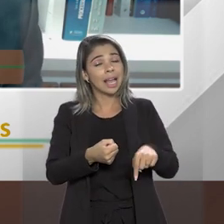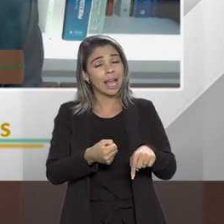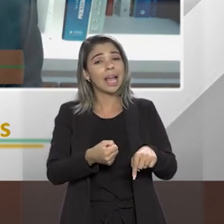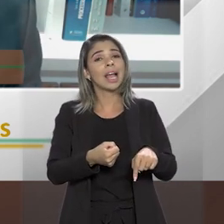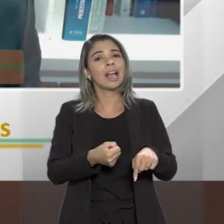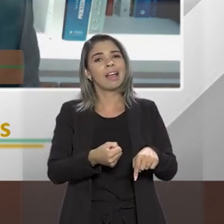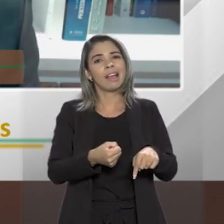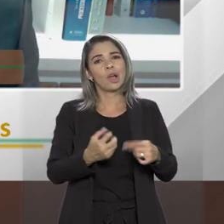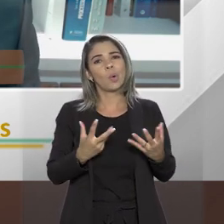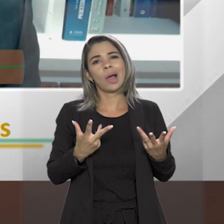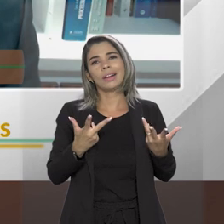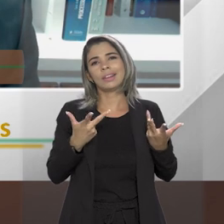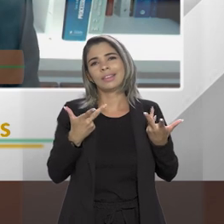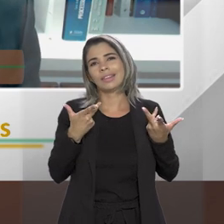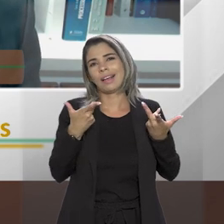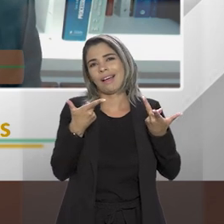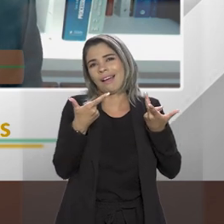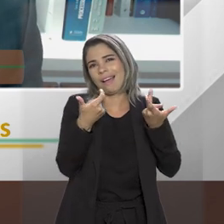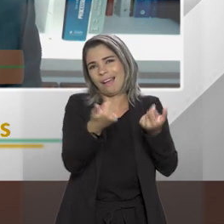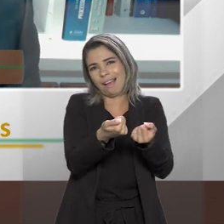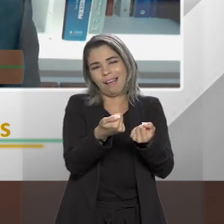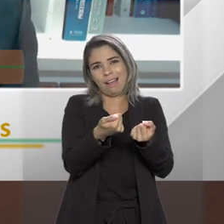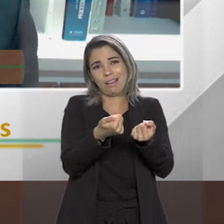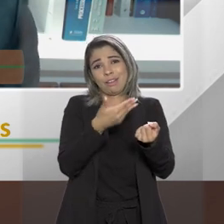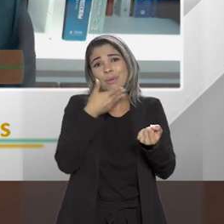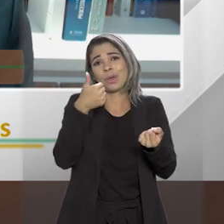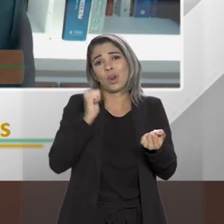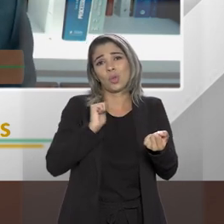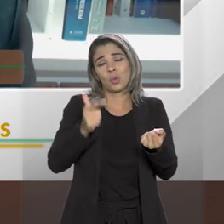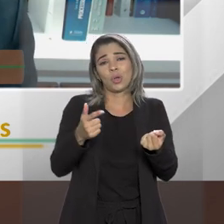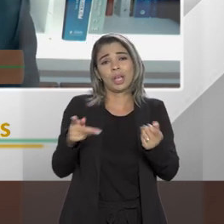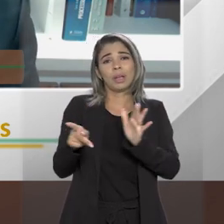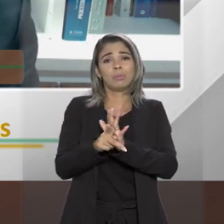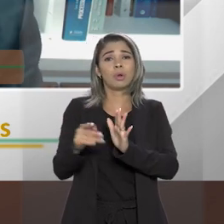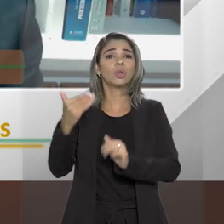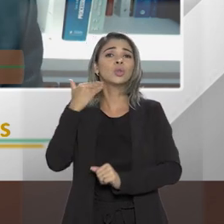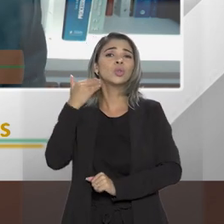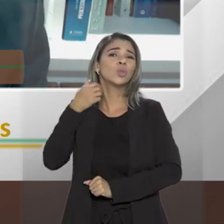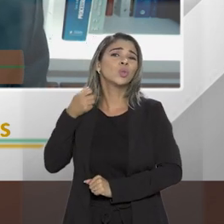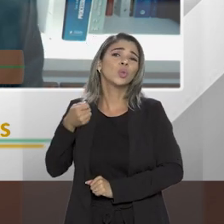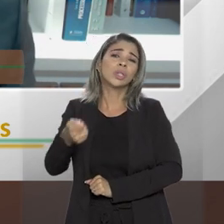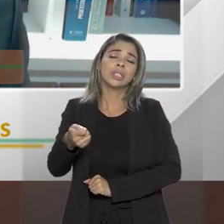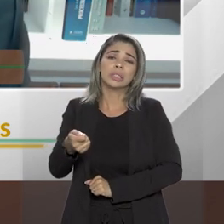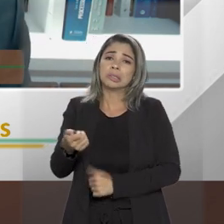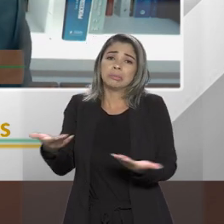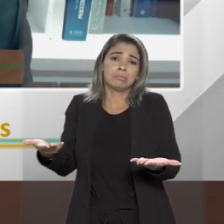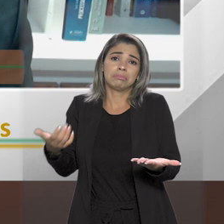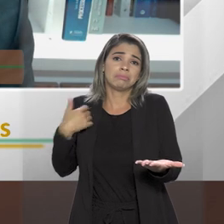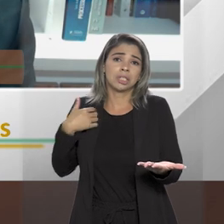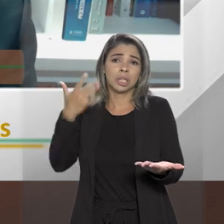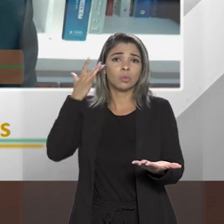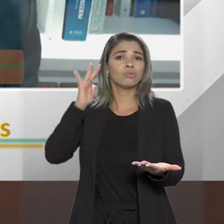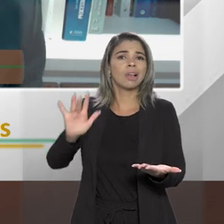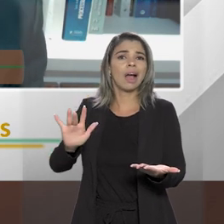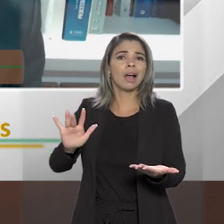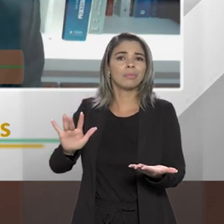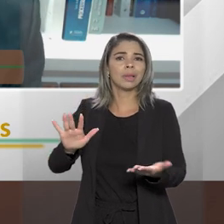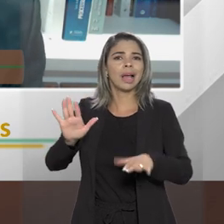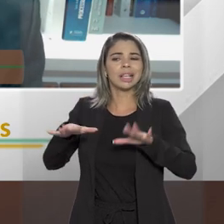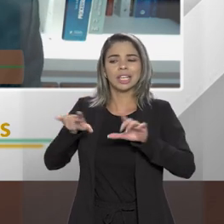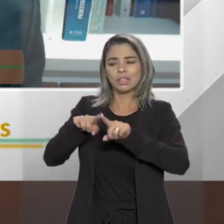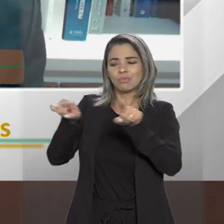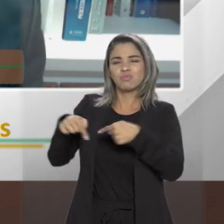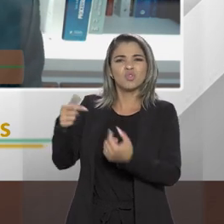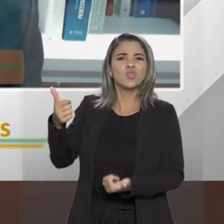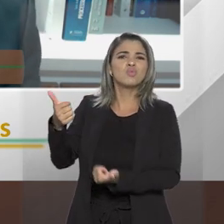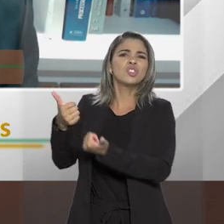mais qualitativamente falando, melhor do que, eventualmente, por um juiz que caiu, por exemplo, naquela comarca, substituindo um